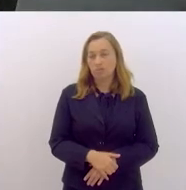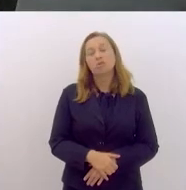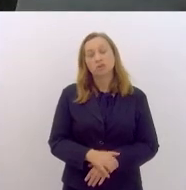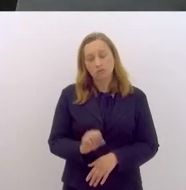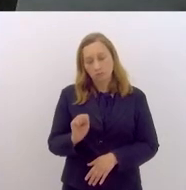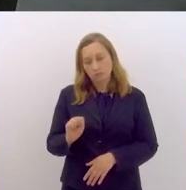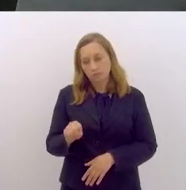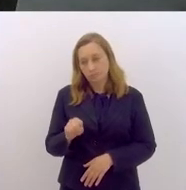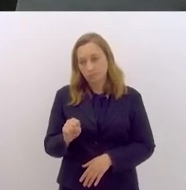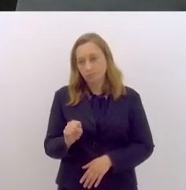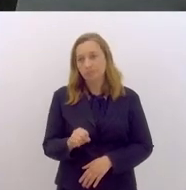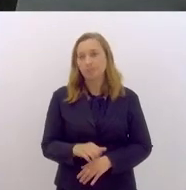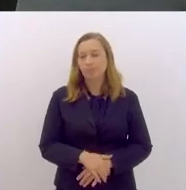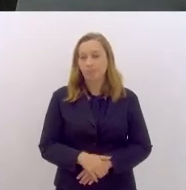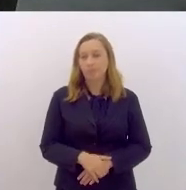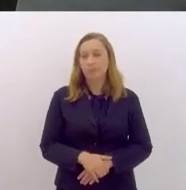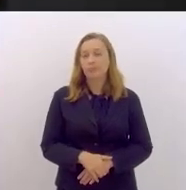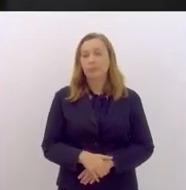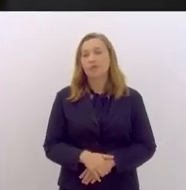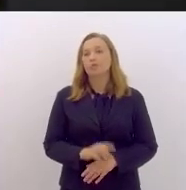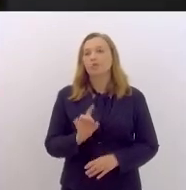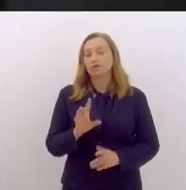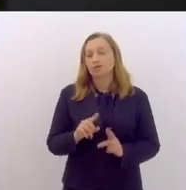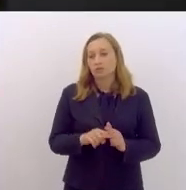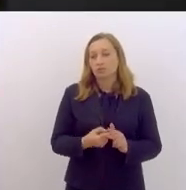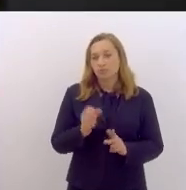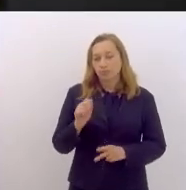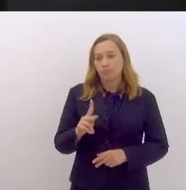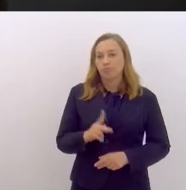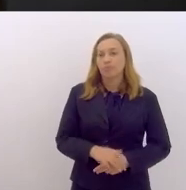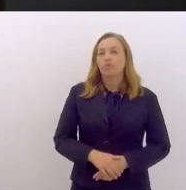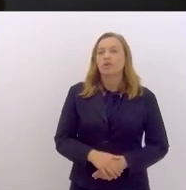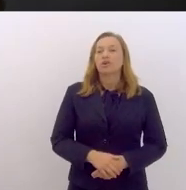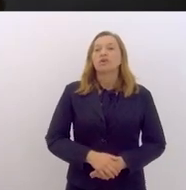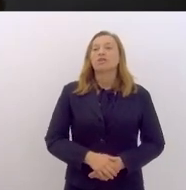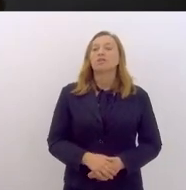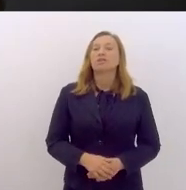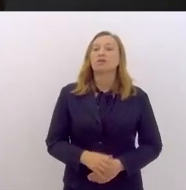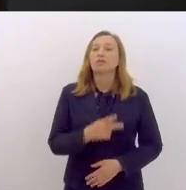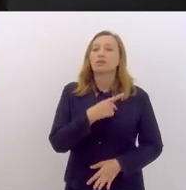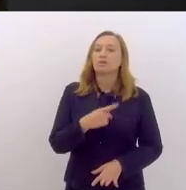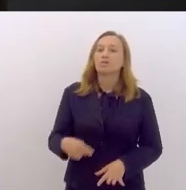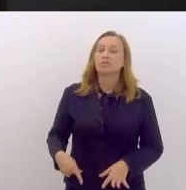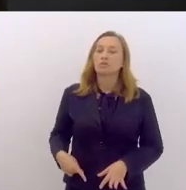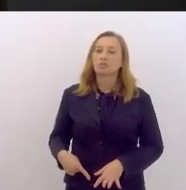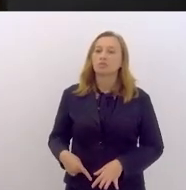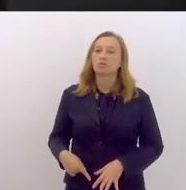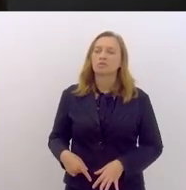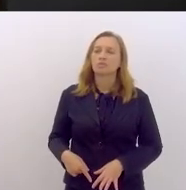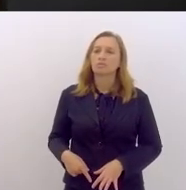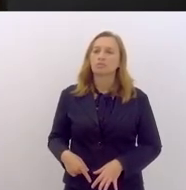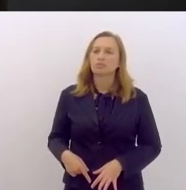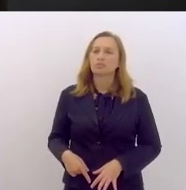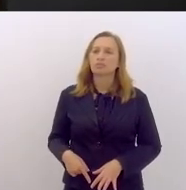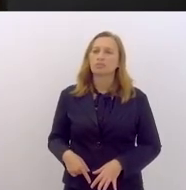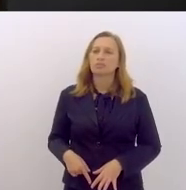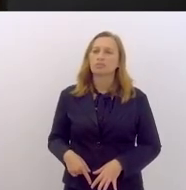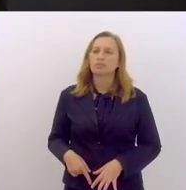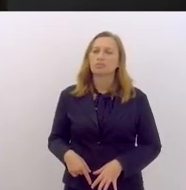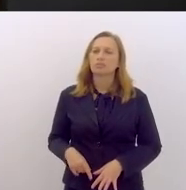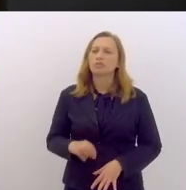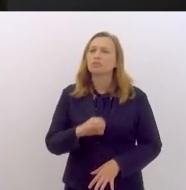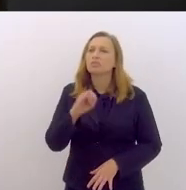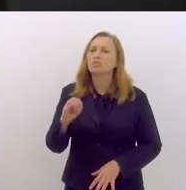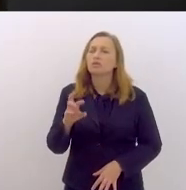Isso, vai acatar o parecer com a subemenda. É a única modificação, ok? Então, a presidência... Presidente, mas uma questão para mim, presidente.